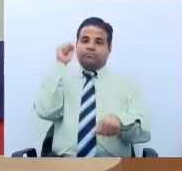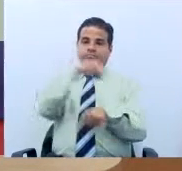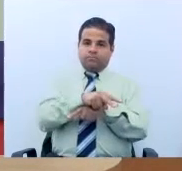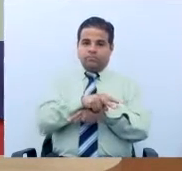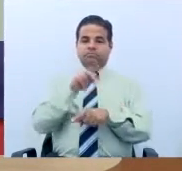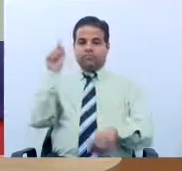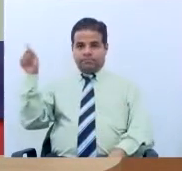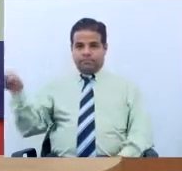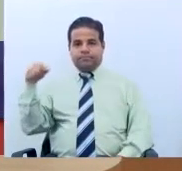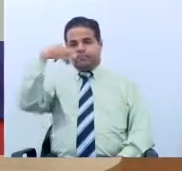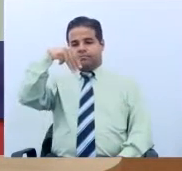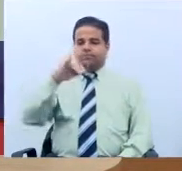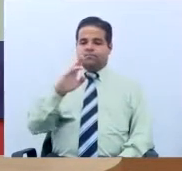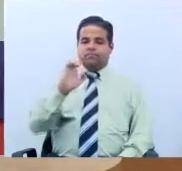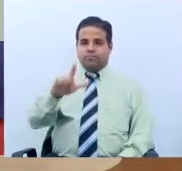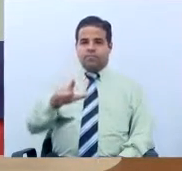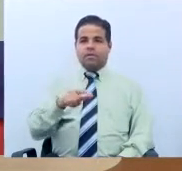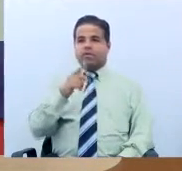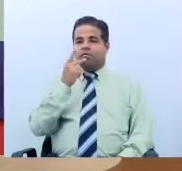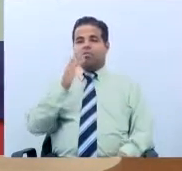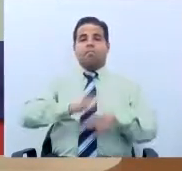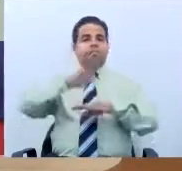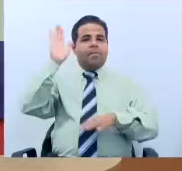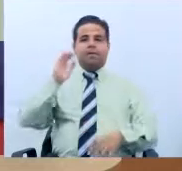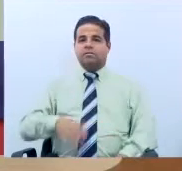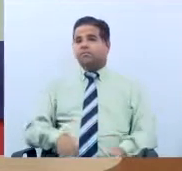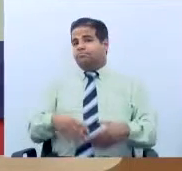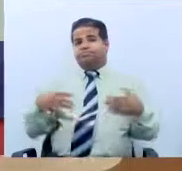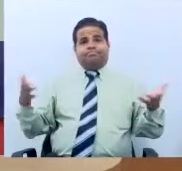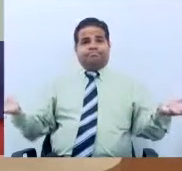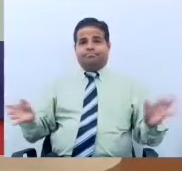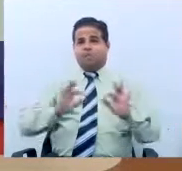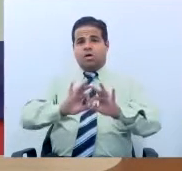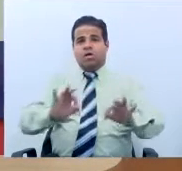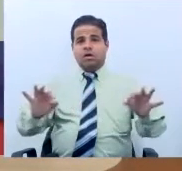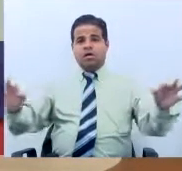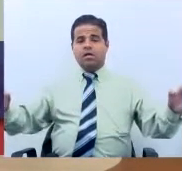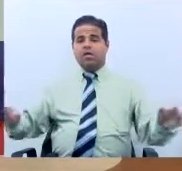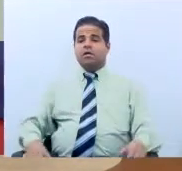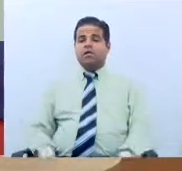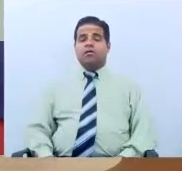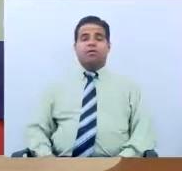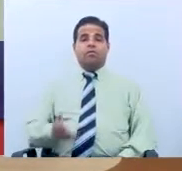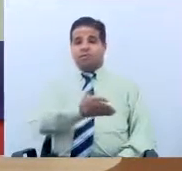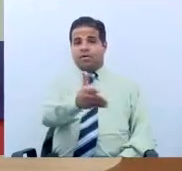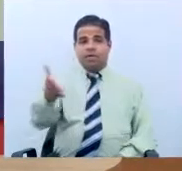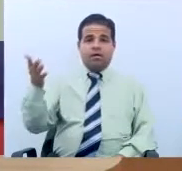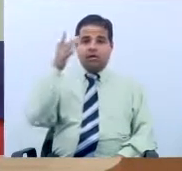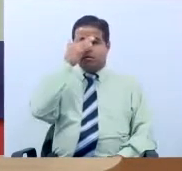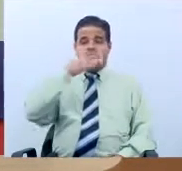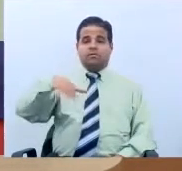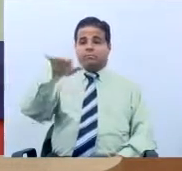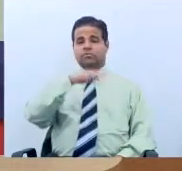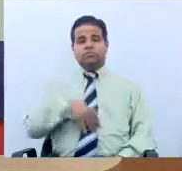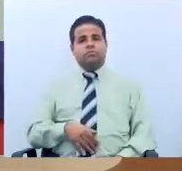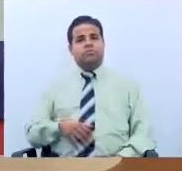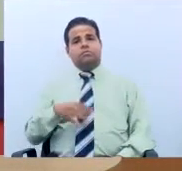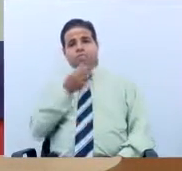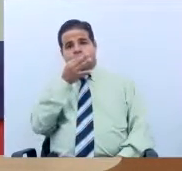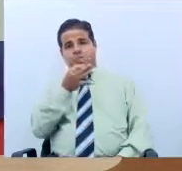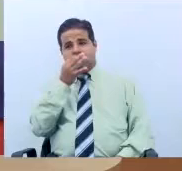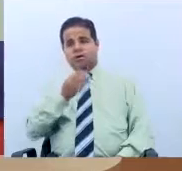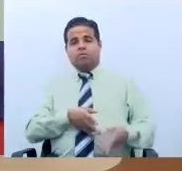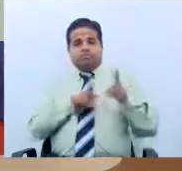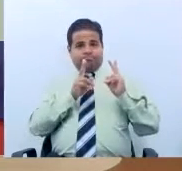da República foi mais patética ainda do que o próprio fato. Para aqueles mais conservadores, na época